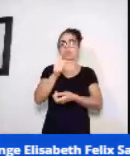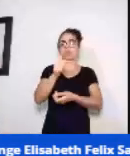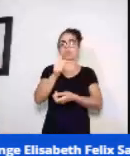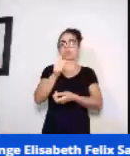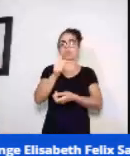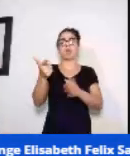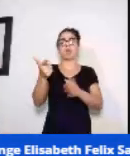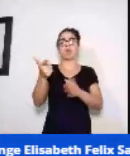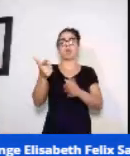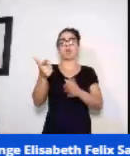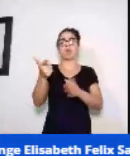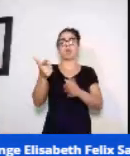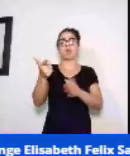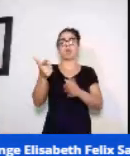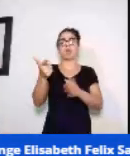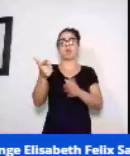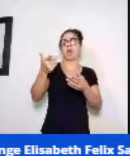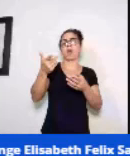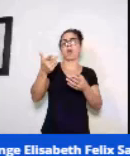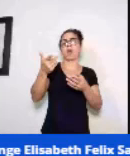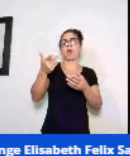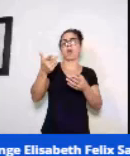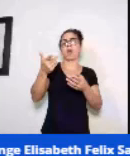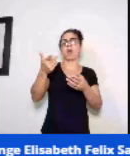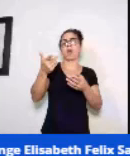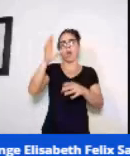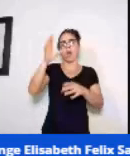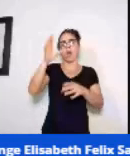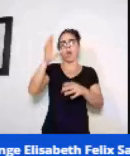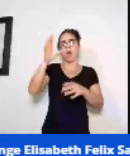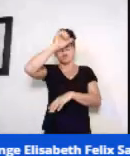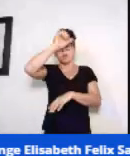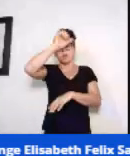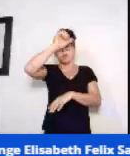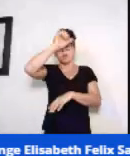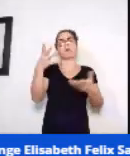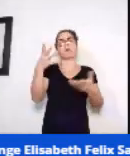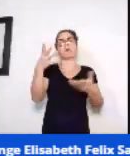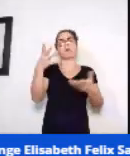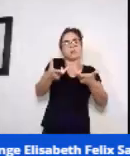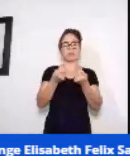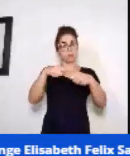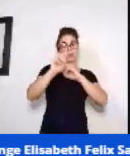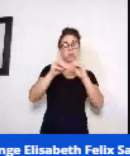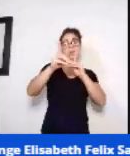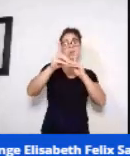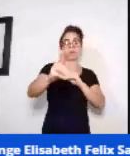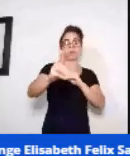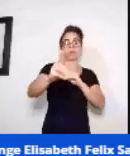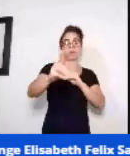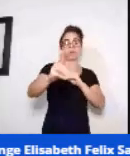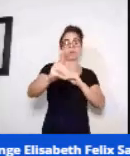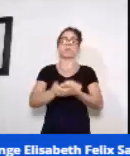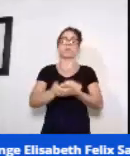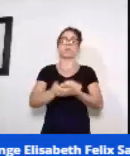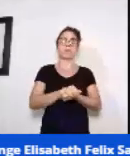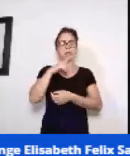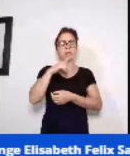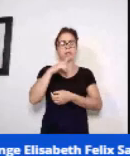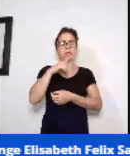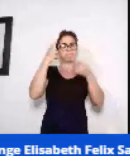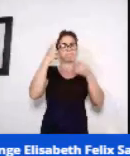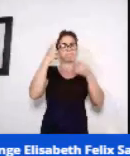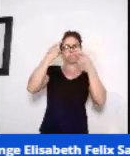remoto. Então, nós tínhamos duas grandes preocupações que deram como foco duas questões a